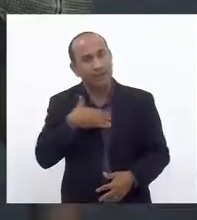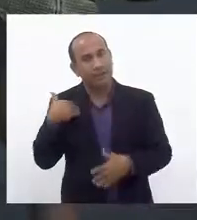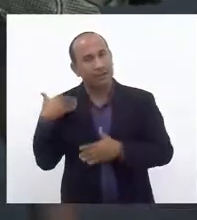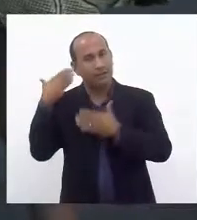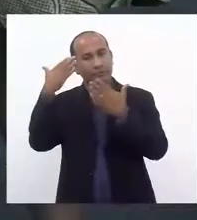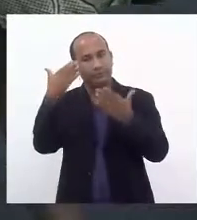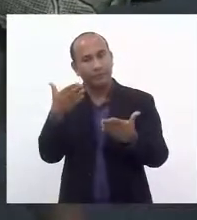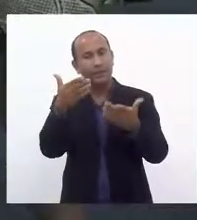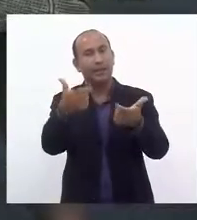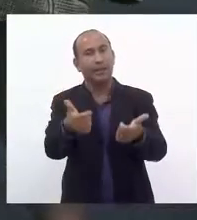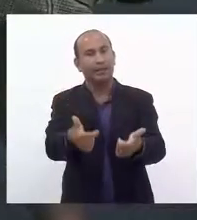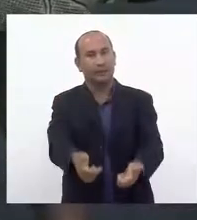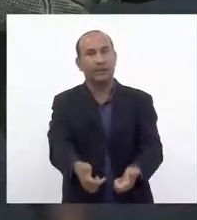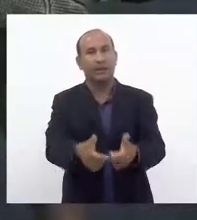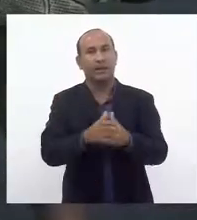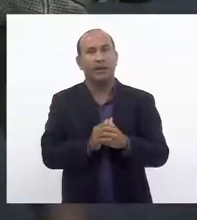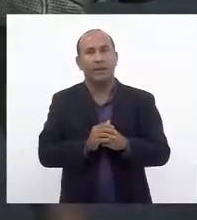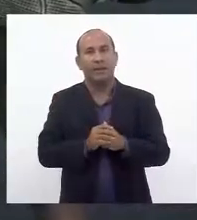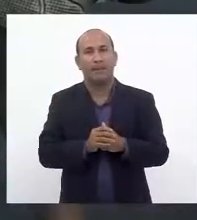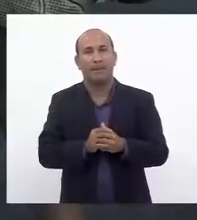venho aqui fazer,